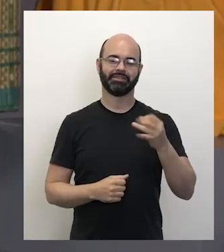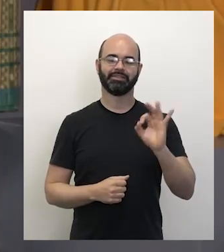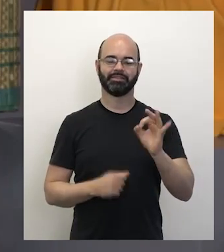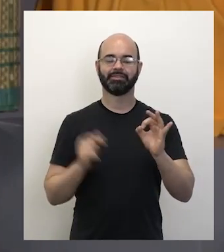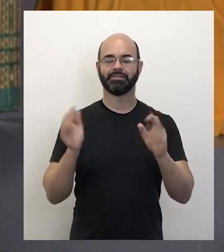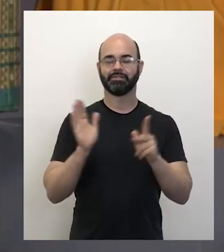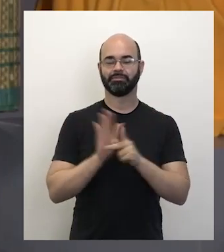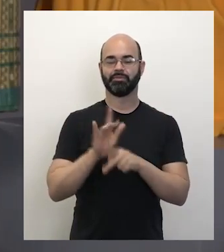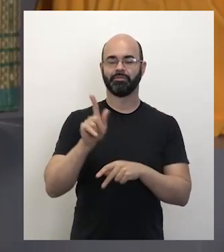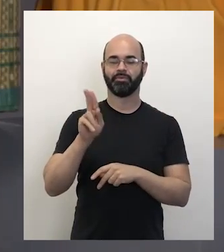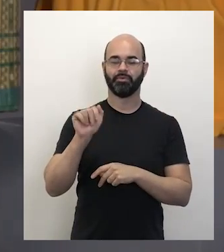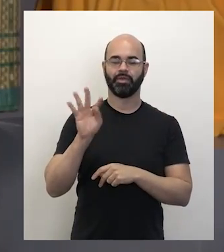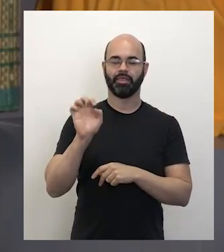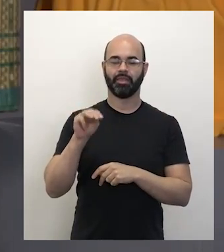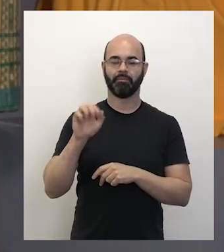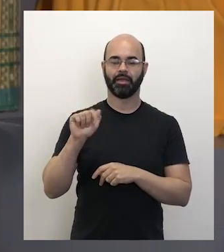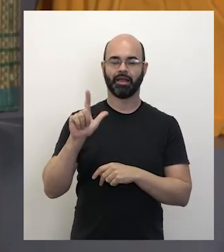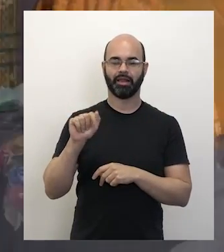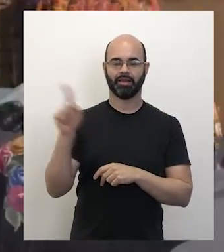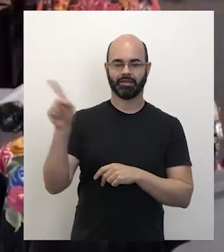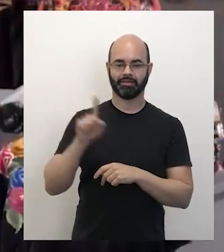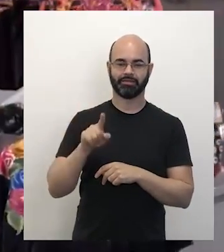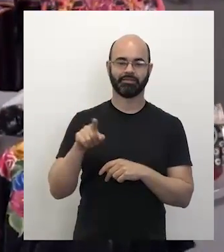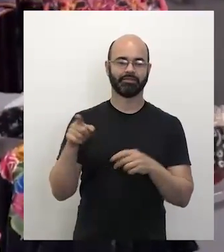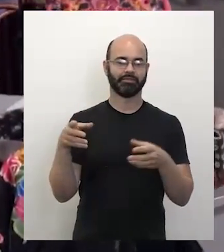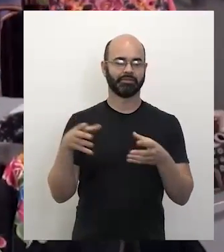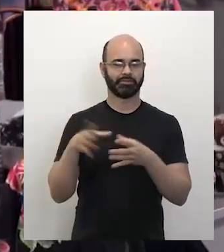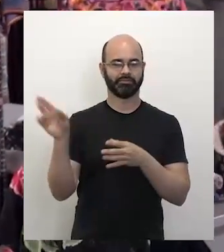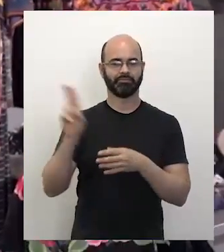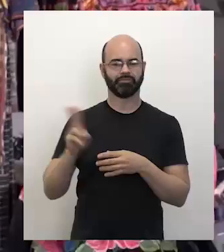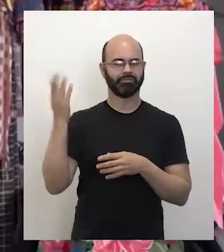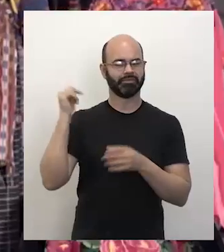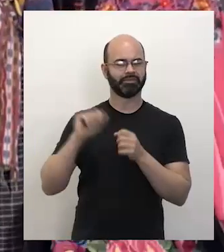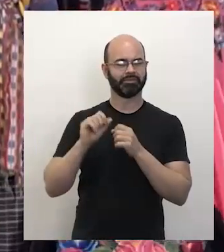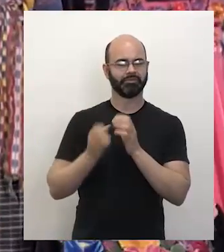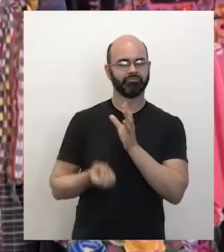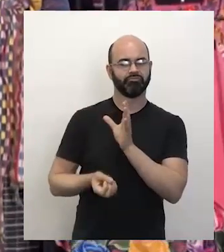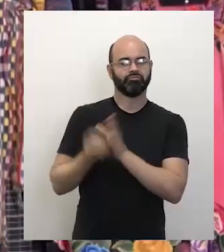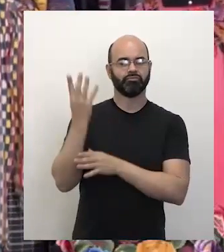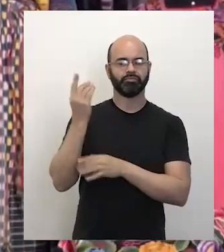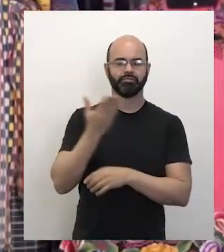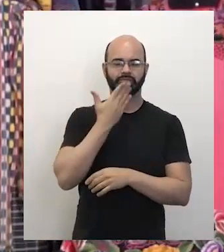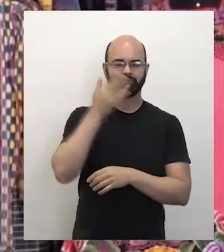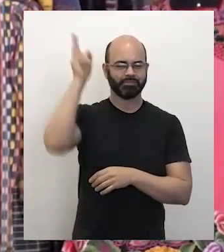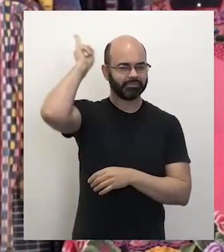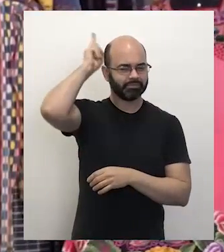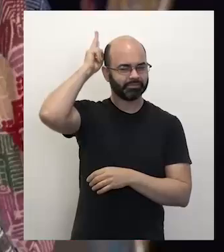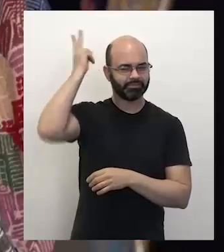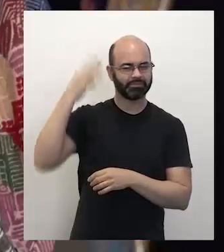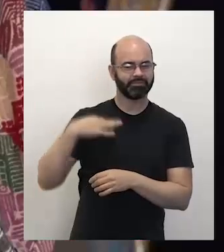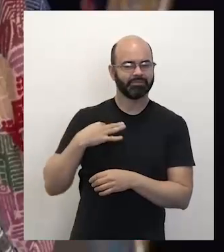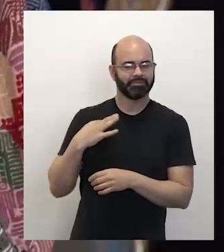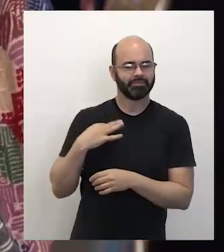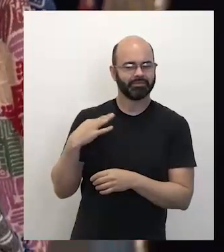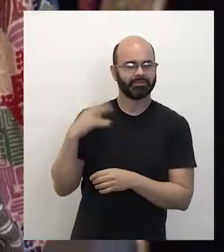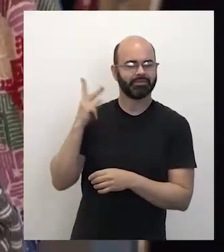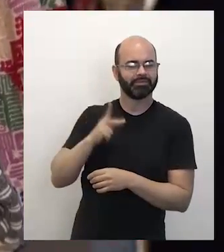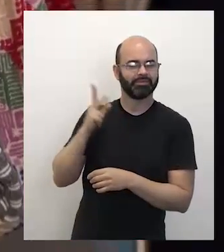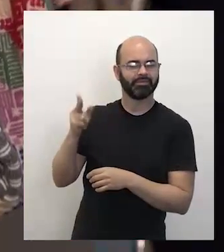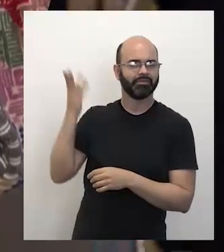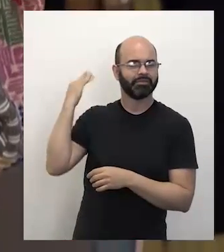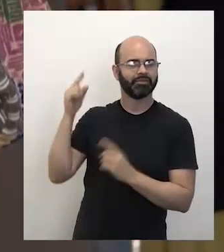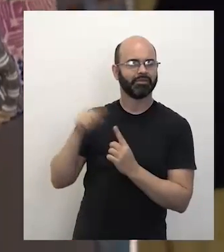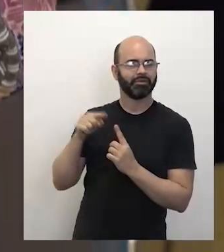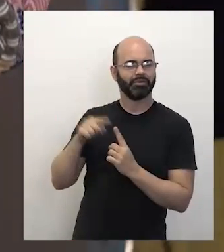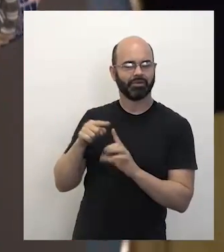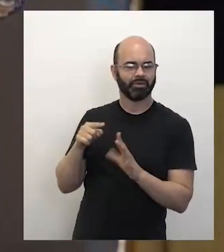Guatemala. São peças produzidas pelos descendentes com características dos povos indígenas e ancestrais da época. O que é bastante característico